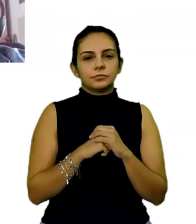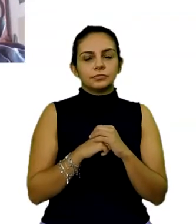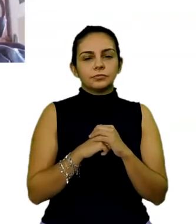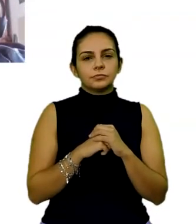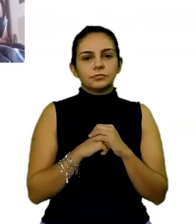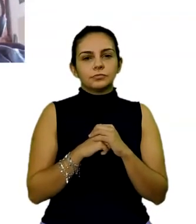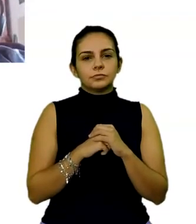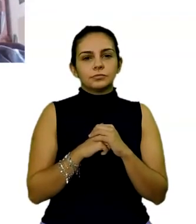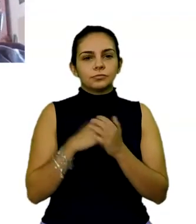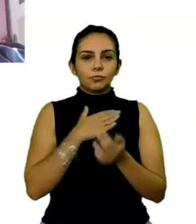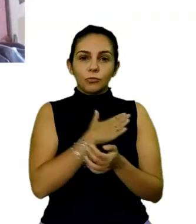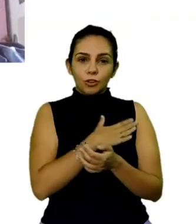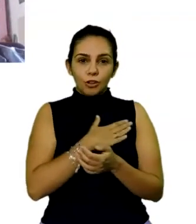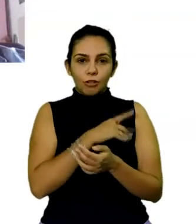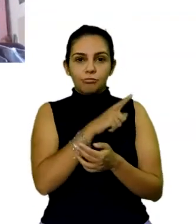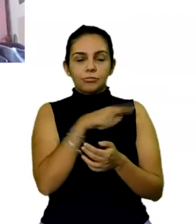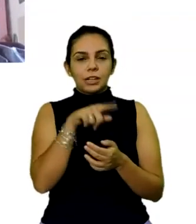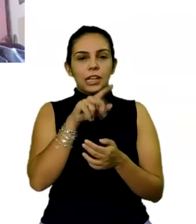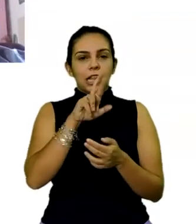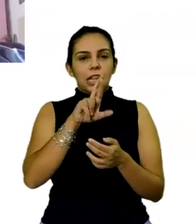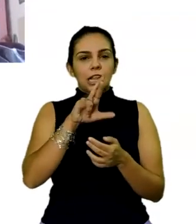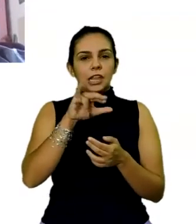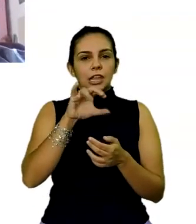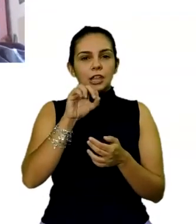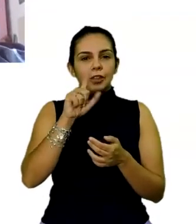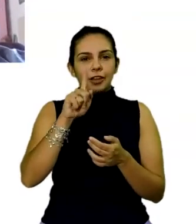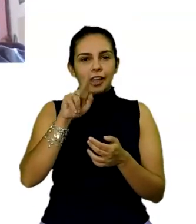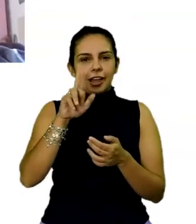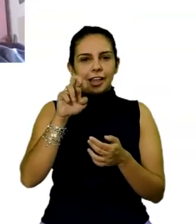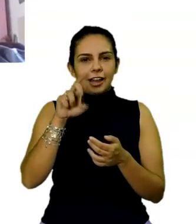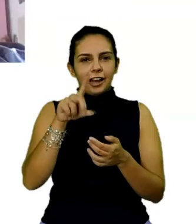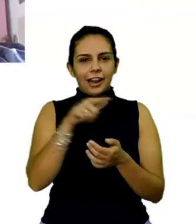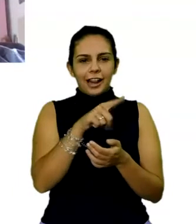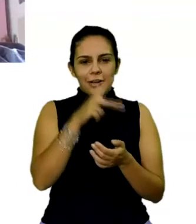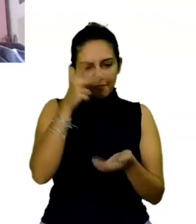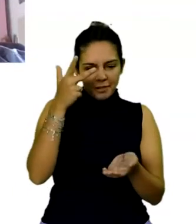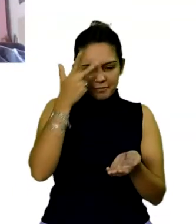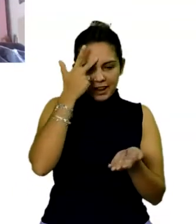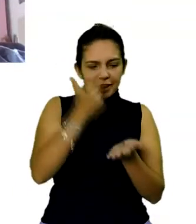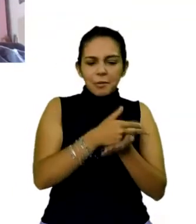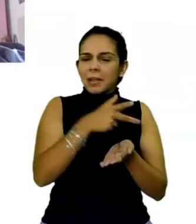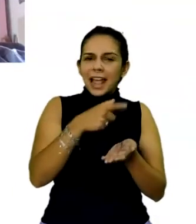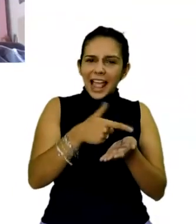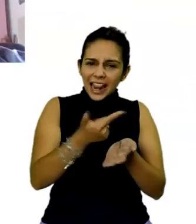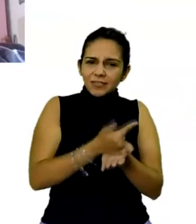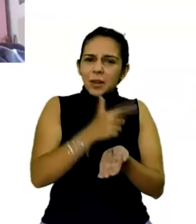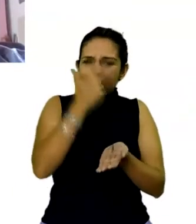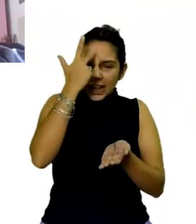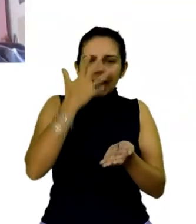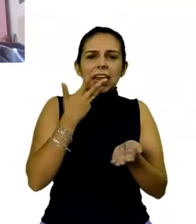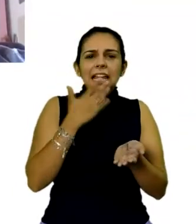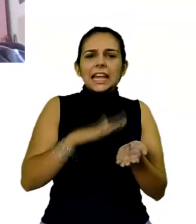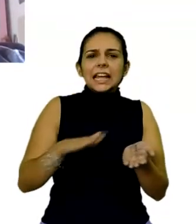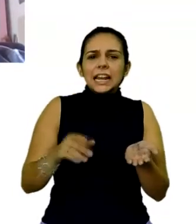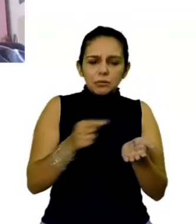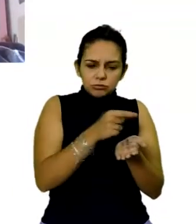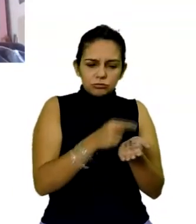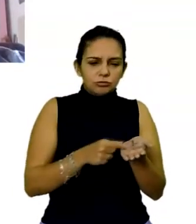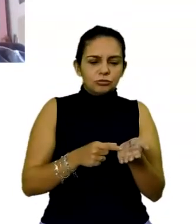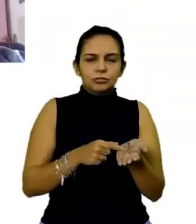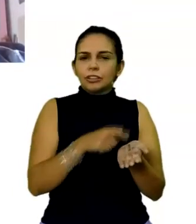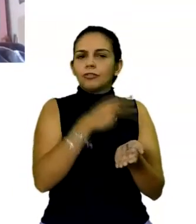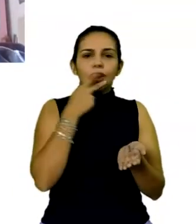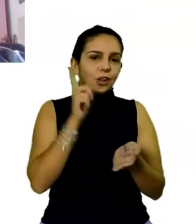Tribos. Eles gostam de livro grande. Mas esse é livro para criança pequena, livros pingos.